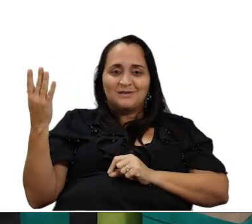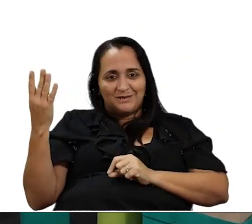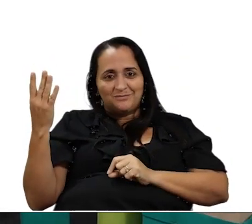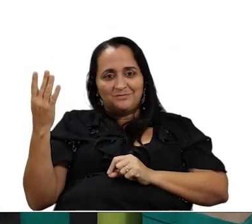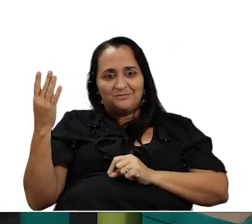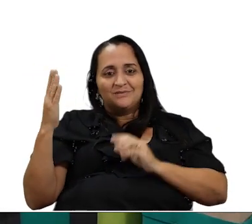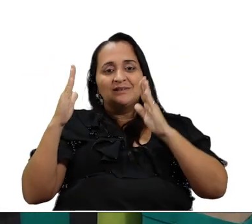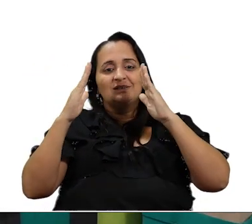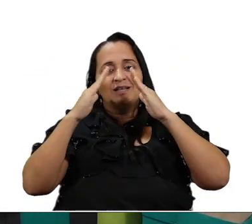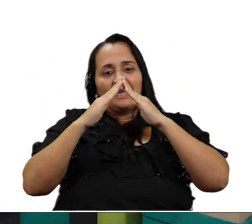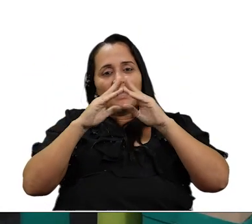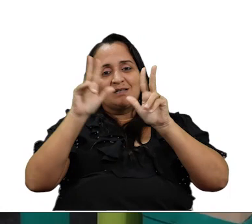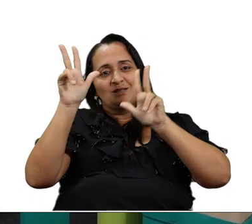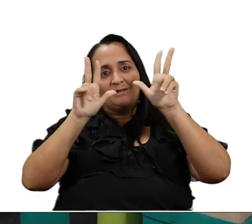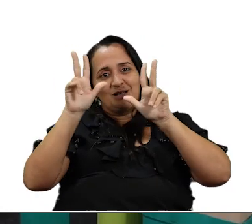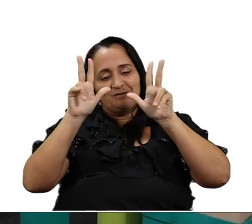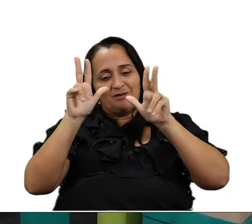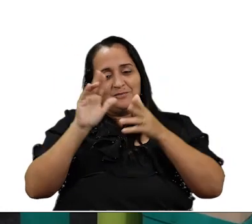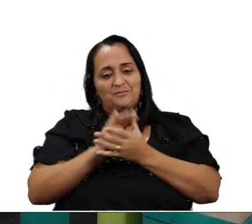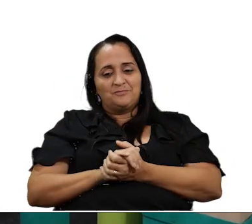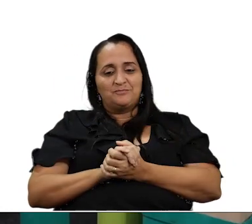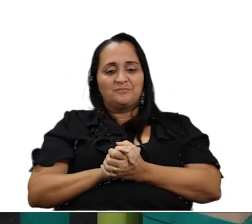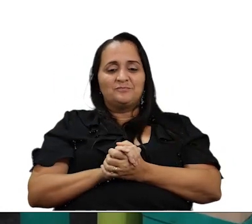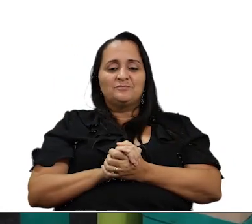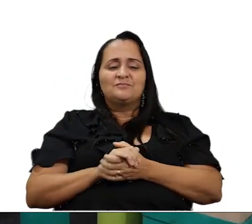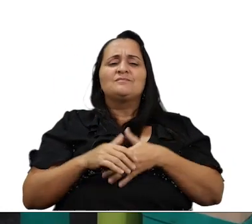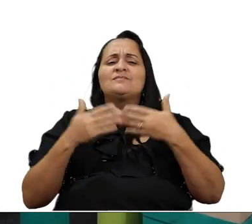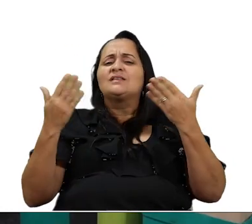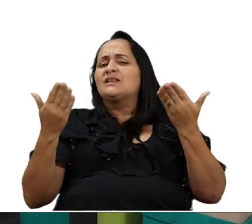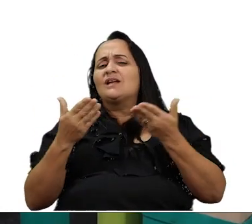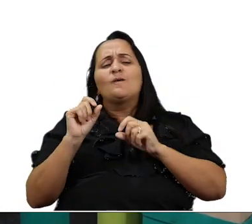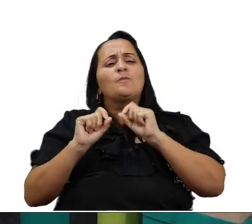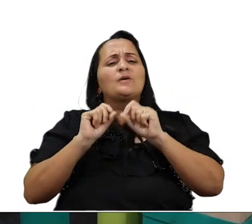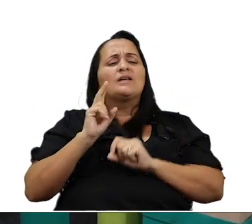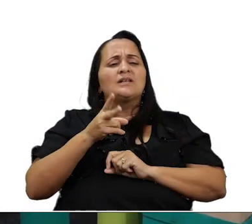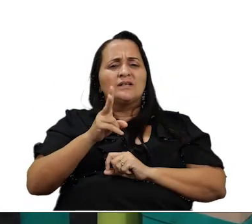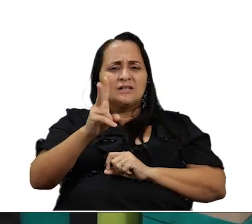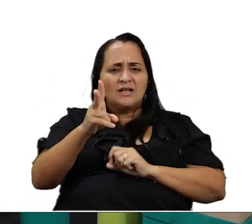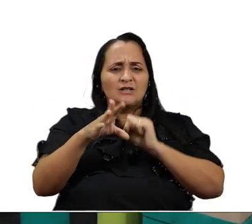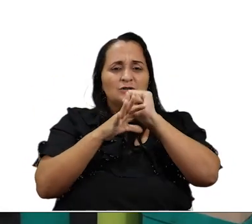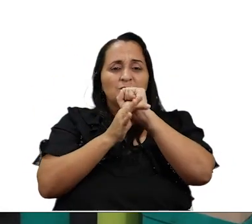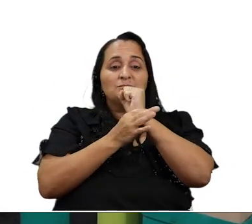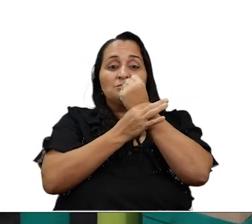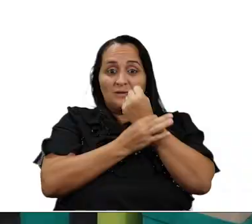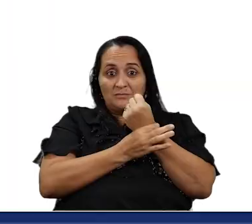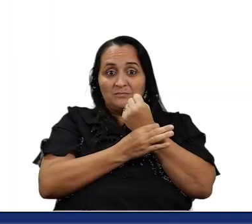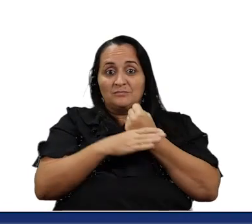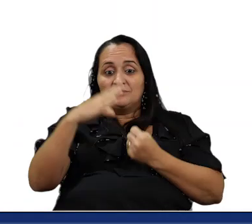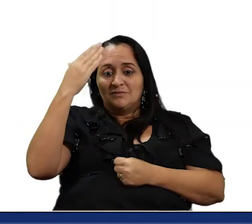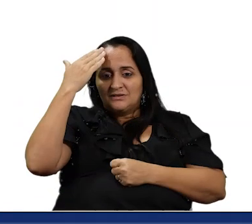Beleza? Adiante, seguimos para garantir pedacinho por pedacinho, tá